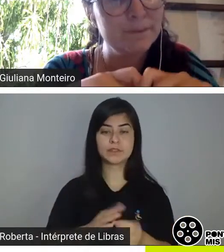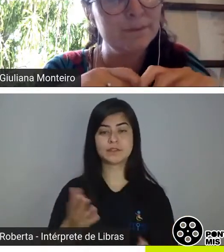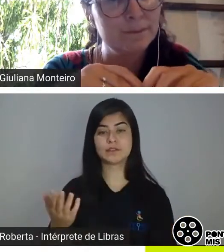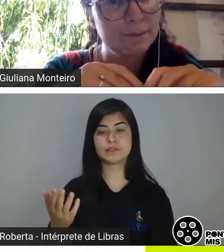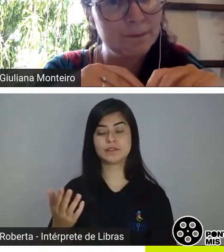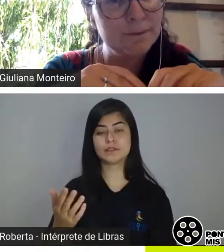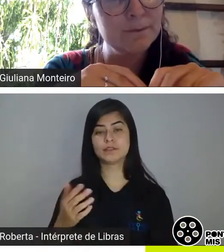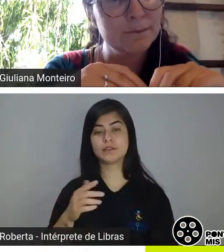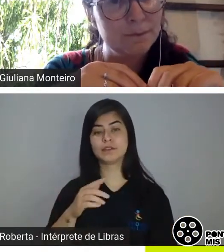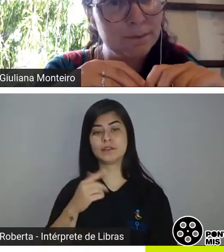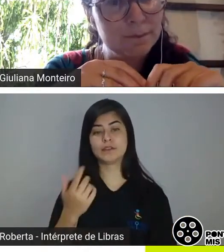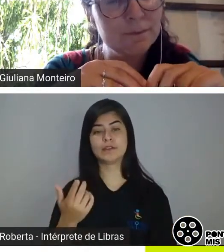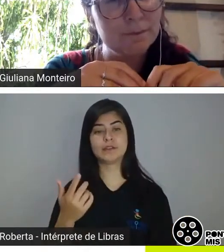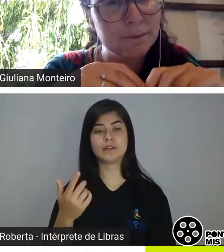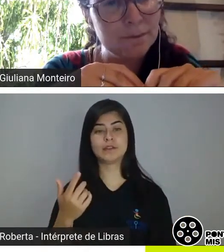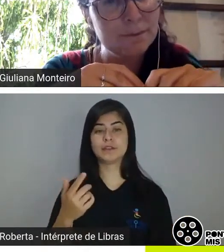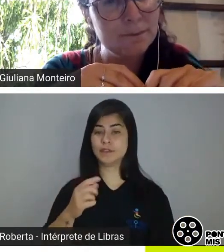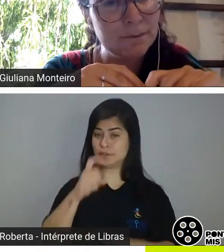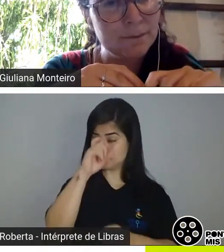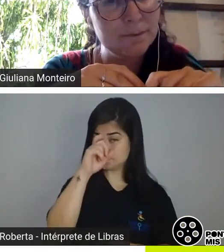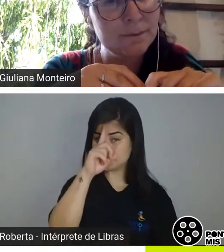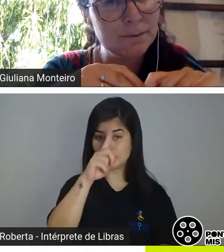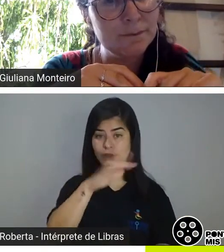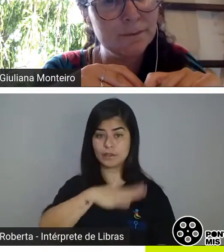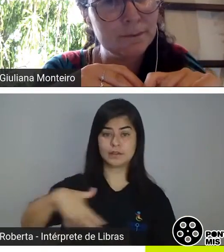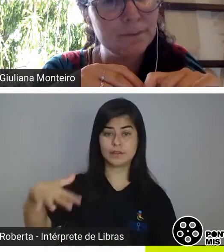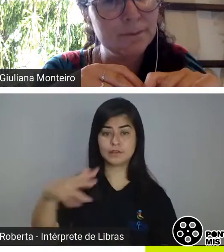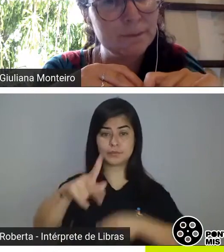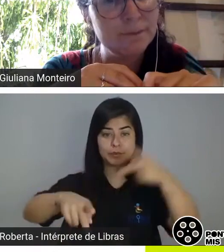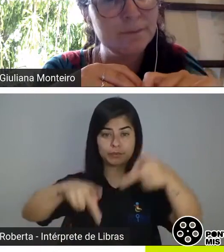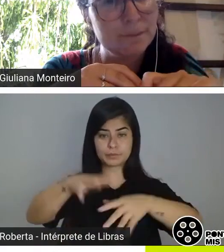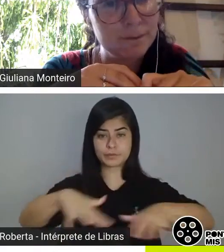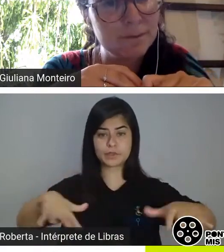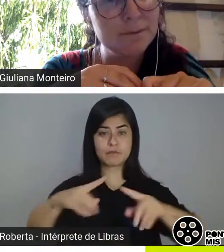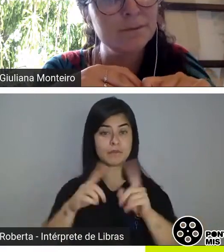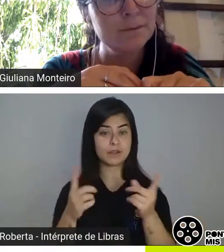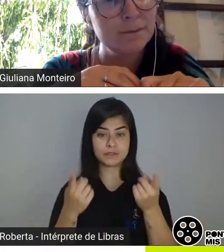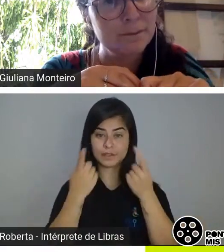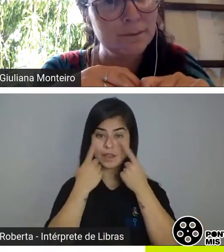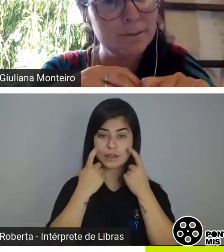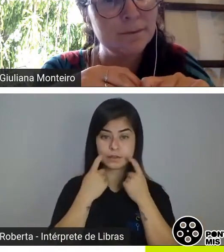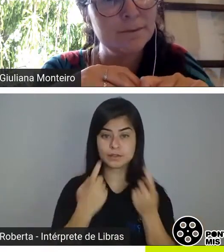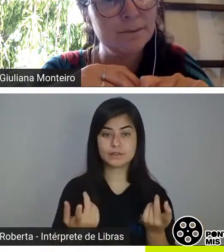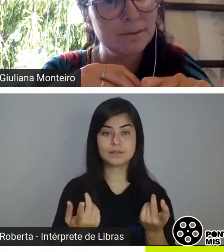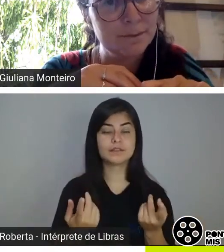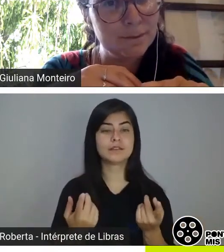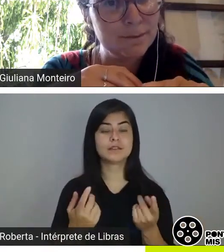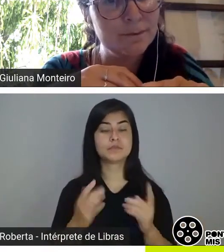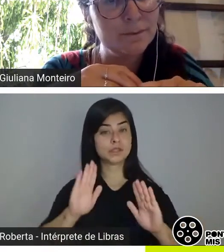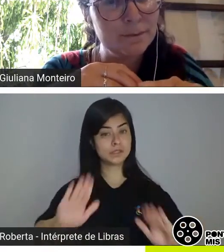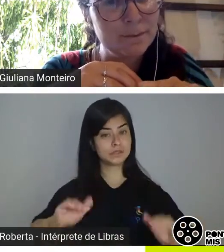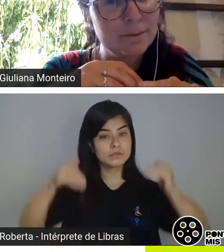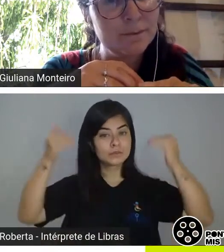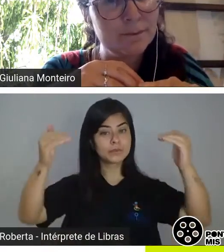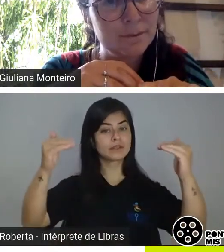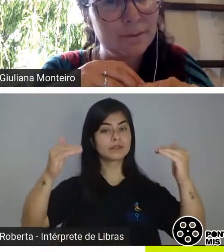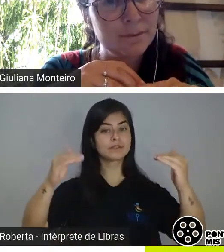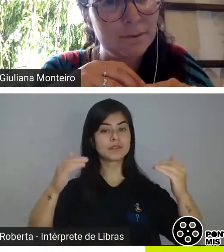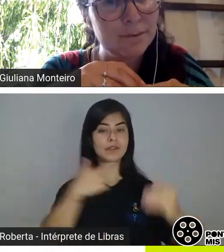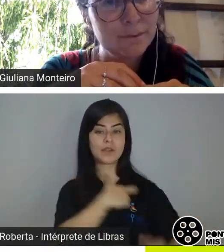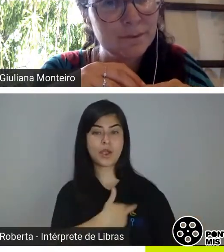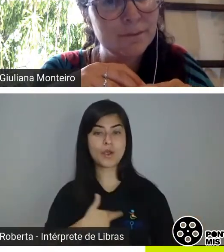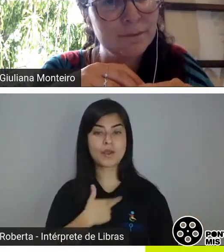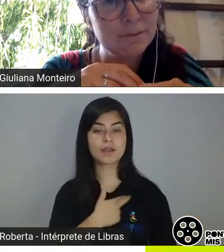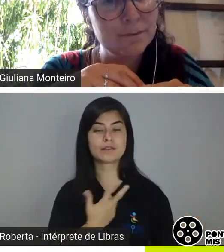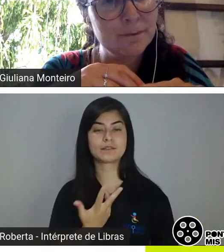dos hospitais, como é que os médicos... Mas é um drama com superação e romance também,